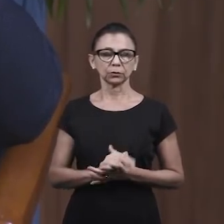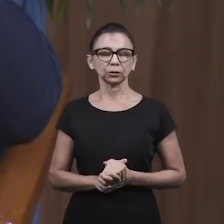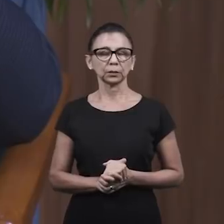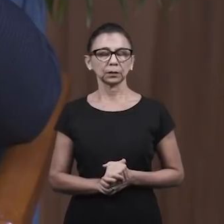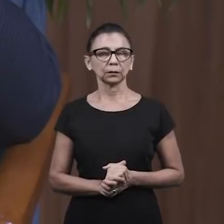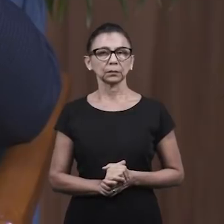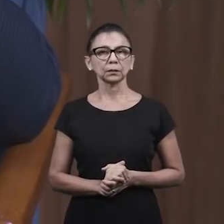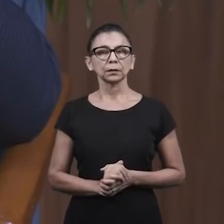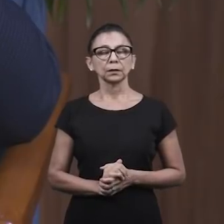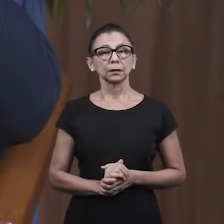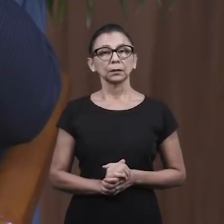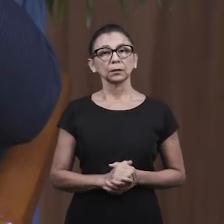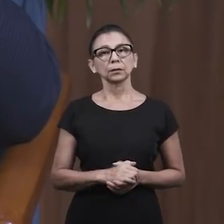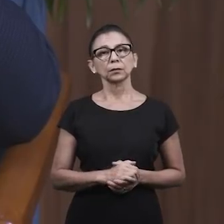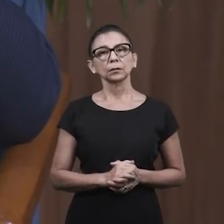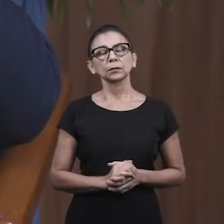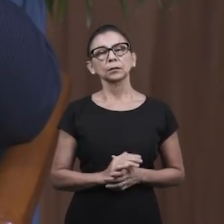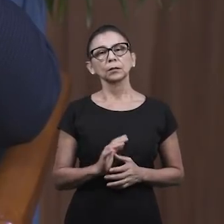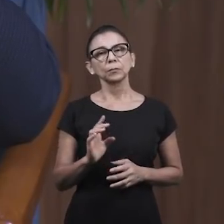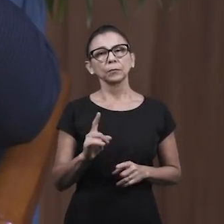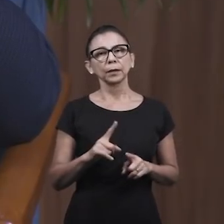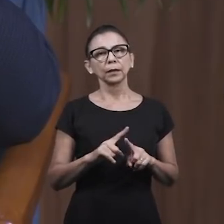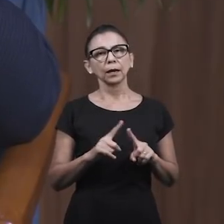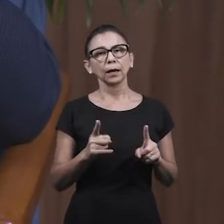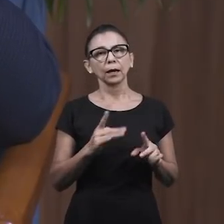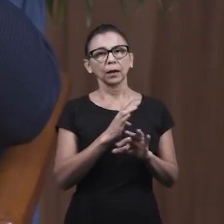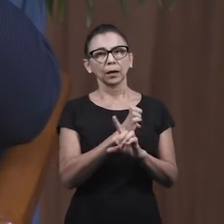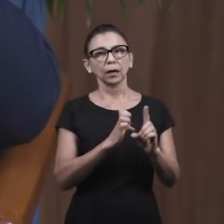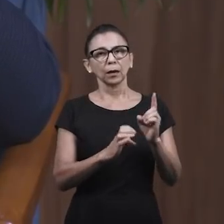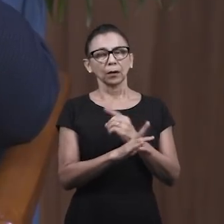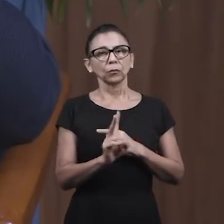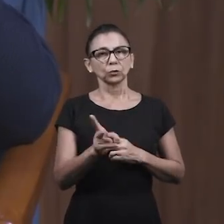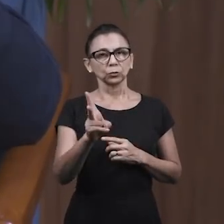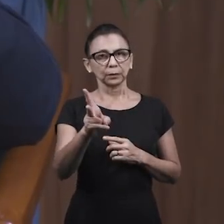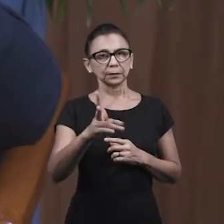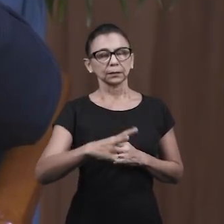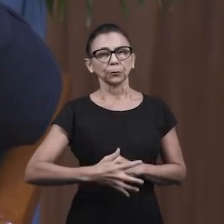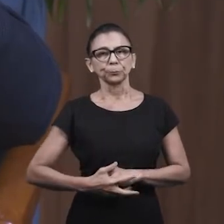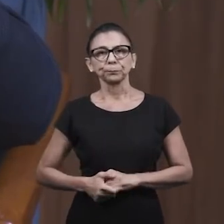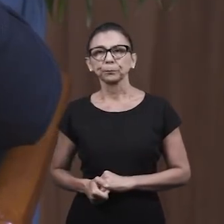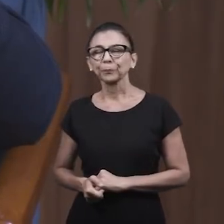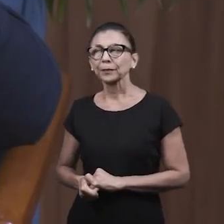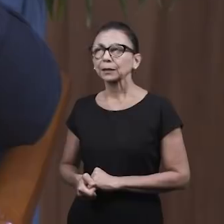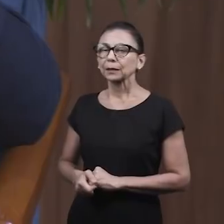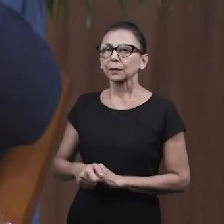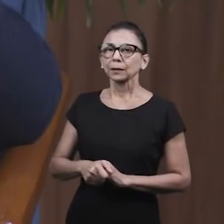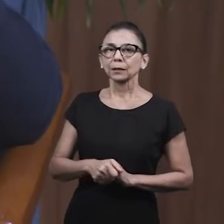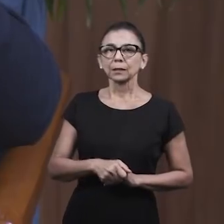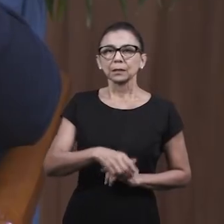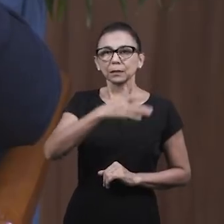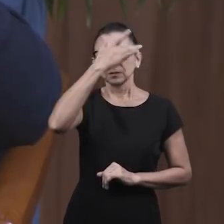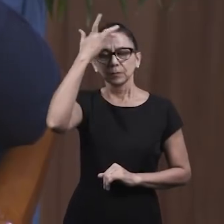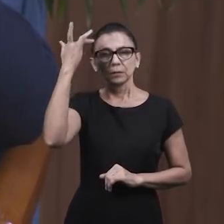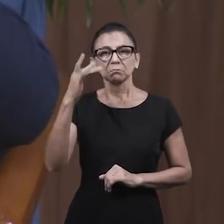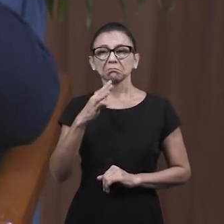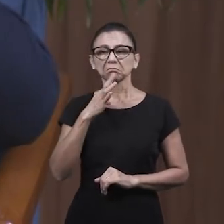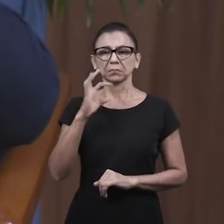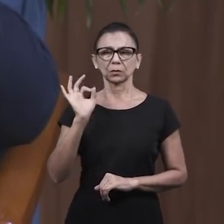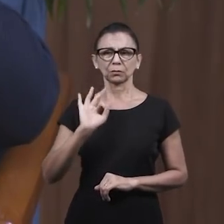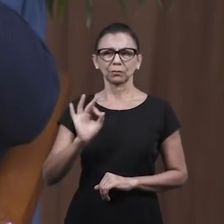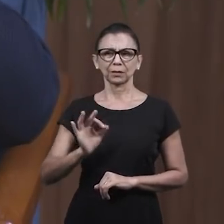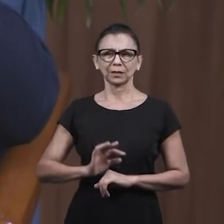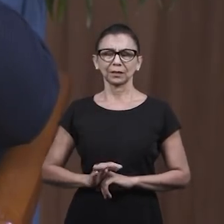definido. Eu sou o caminho. Amém. Glória a Jesus. Bom, vamos então ver alguns exemplos na palavra